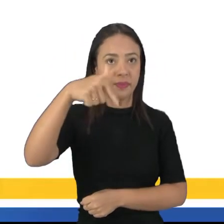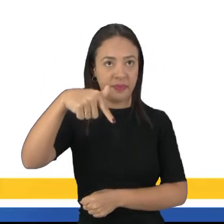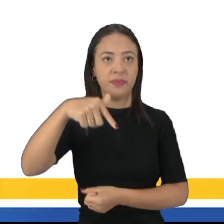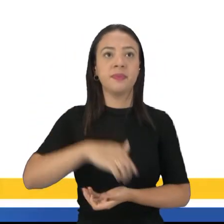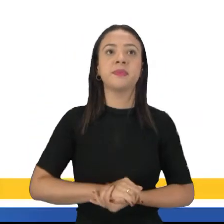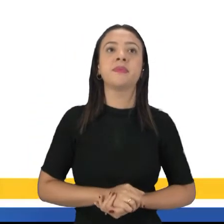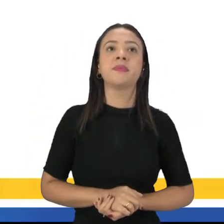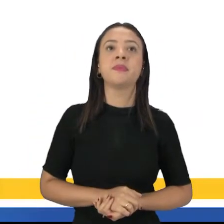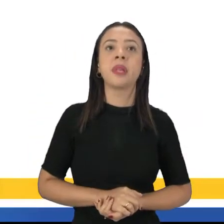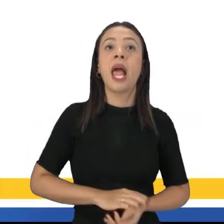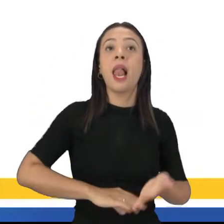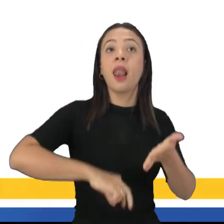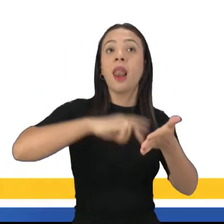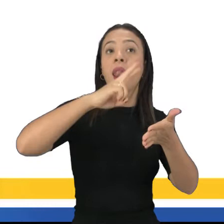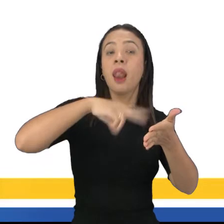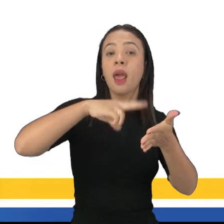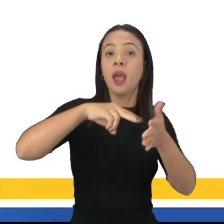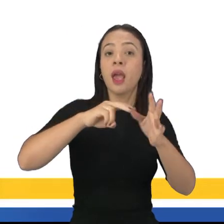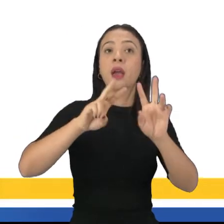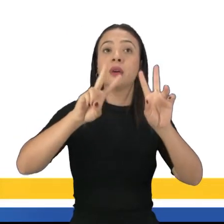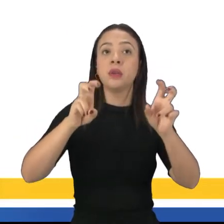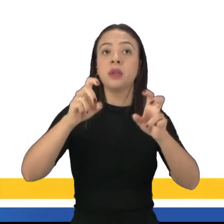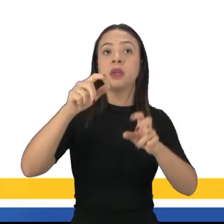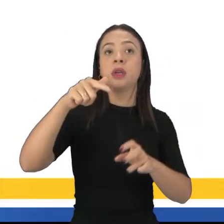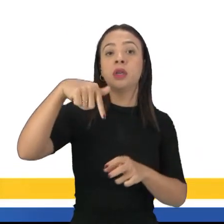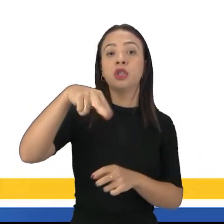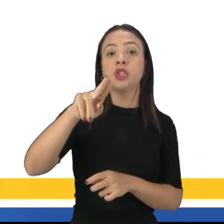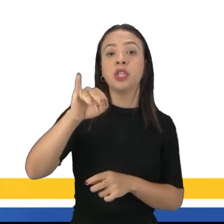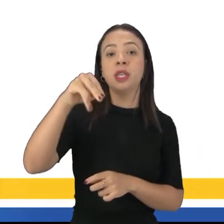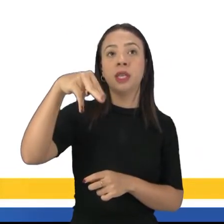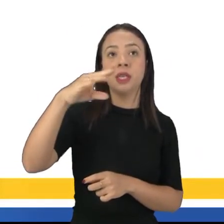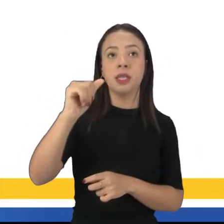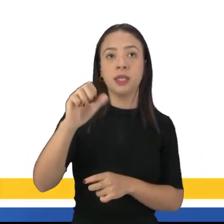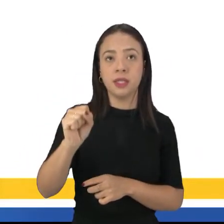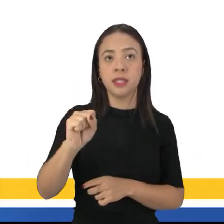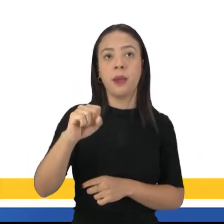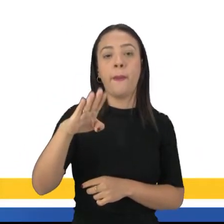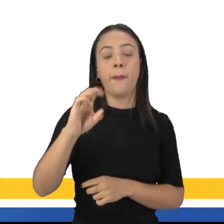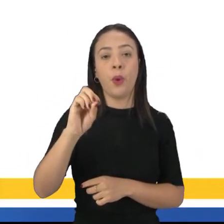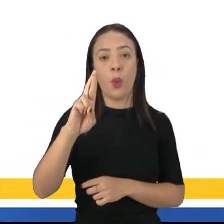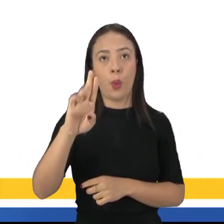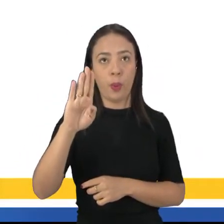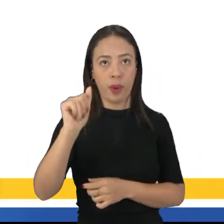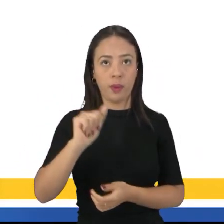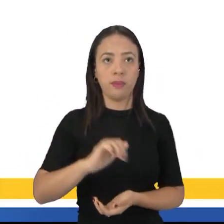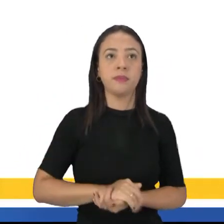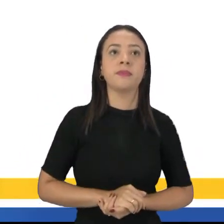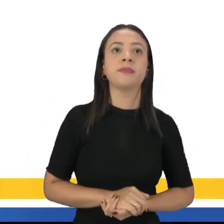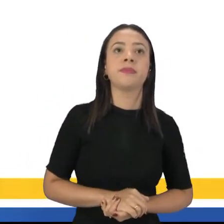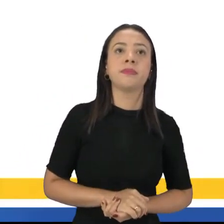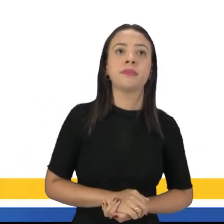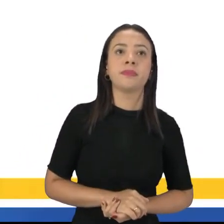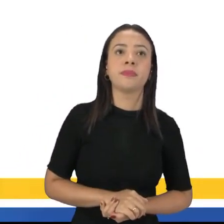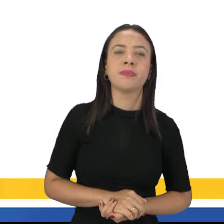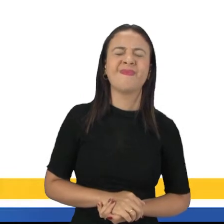muito tempo. Leia o trecho de Quincas Borba de Machado de Assis. E enquanto